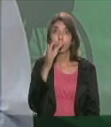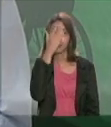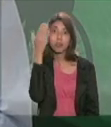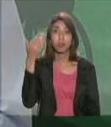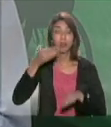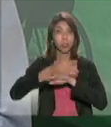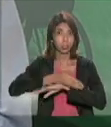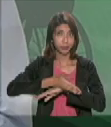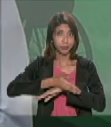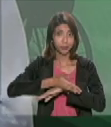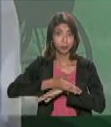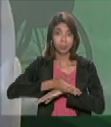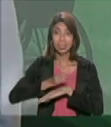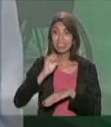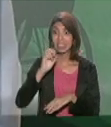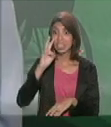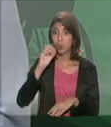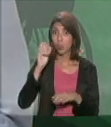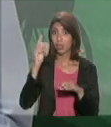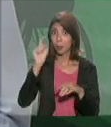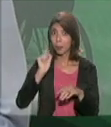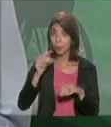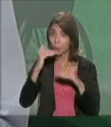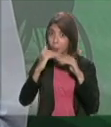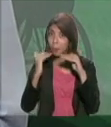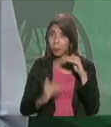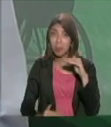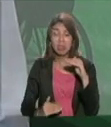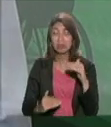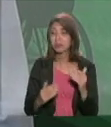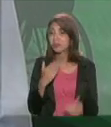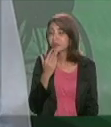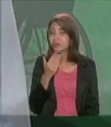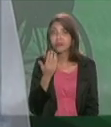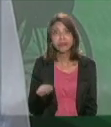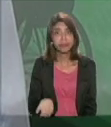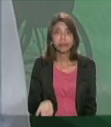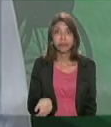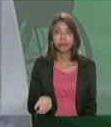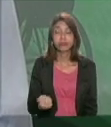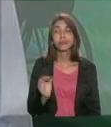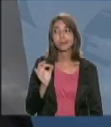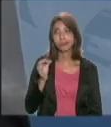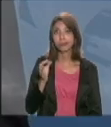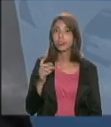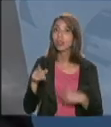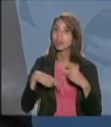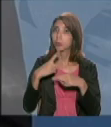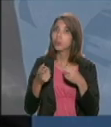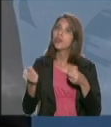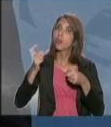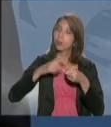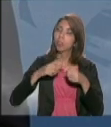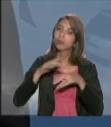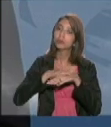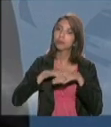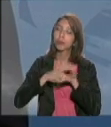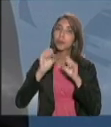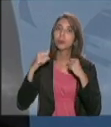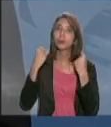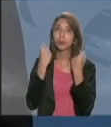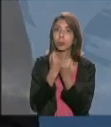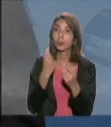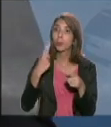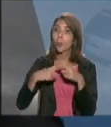50 mil pessoas no estádio. Verdade. Abaixo disso é prejuízo você abrir o Maracanã. Esse é que é o problema. É verdade. Daqui a pouquinho a gente vai voltar a falar desse